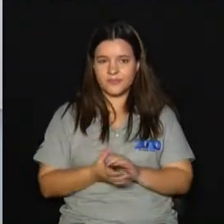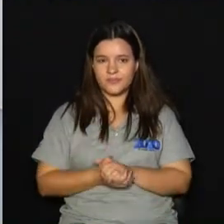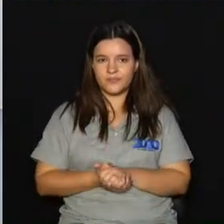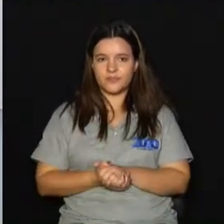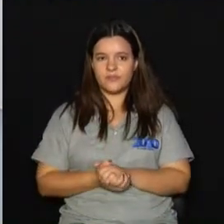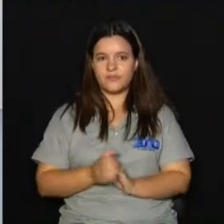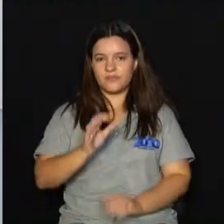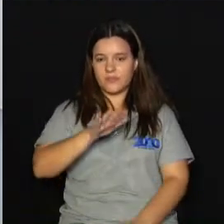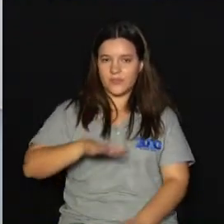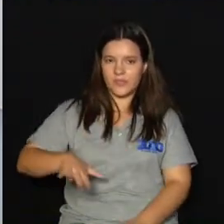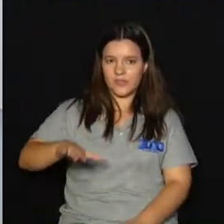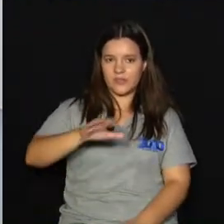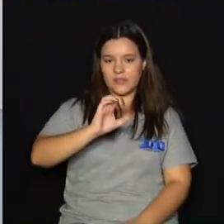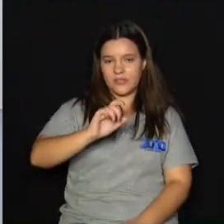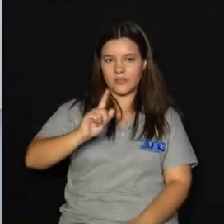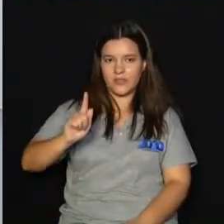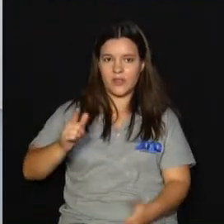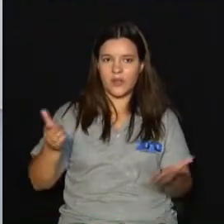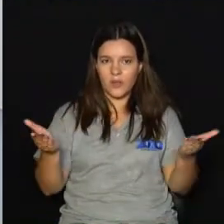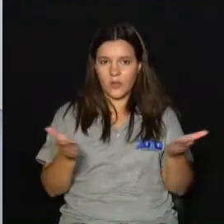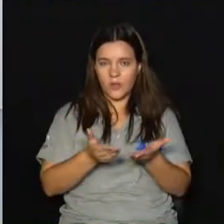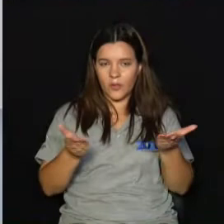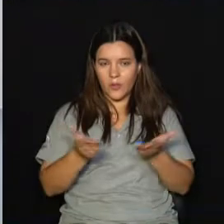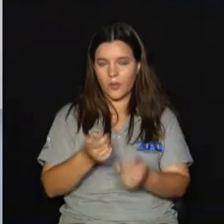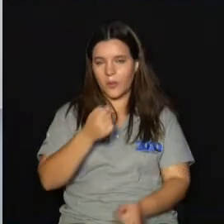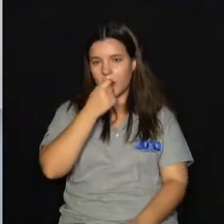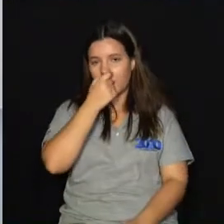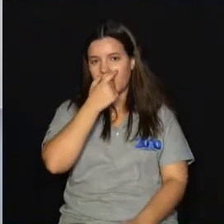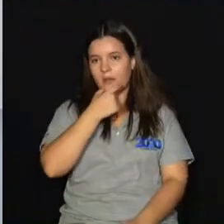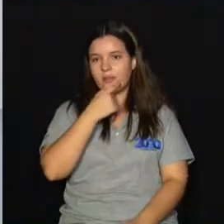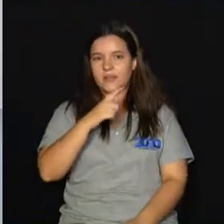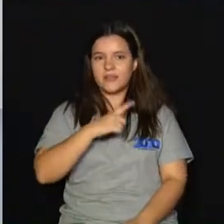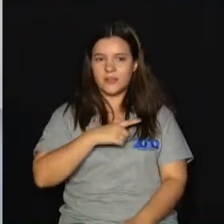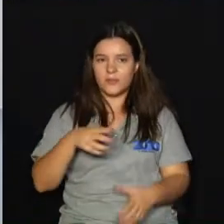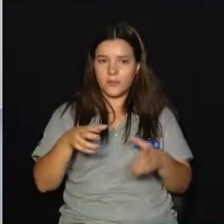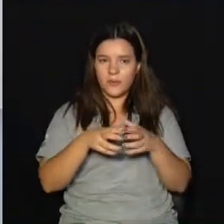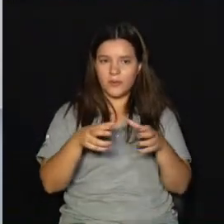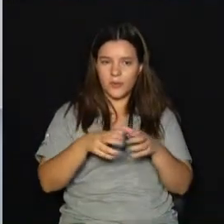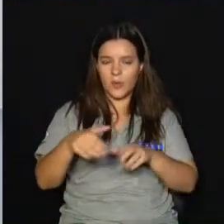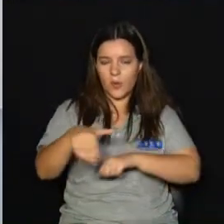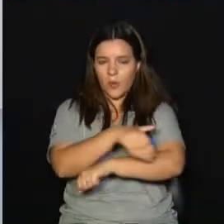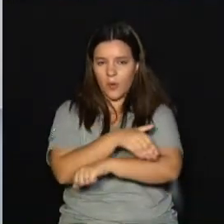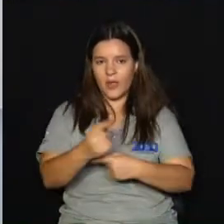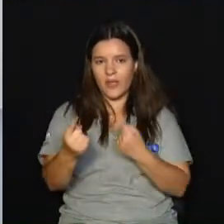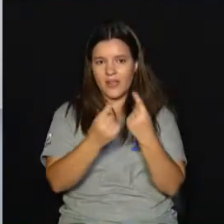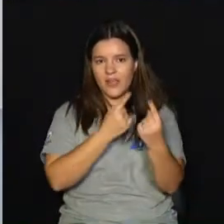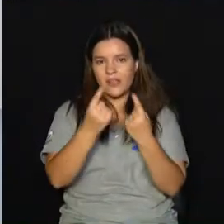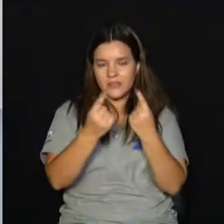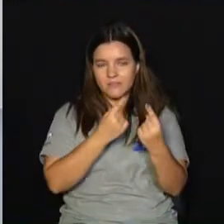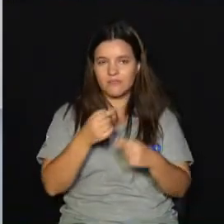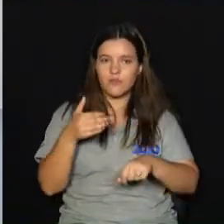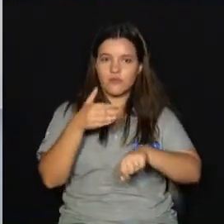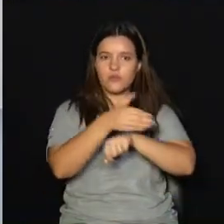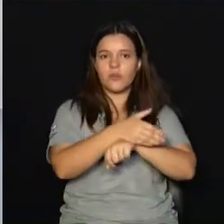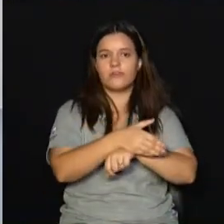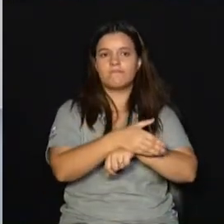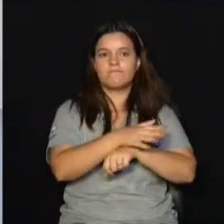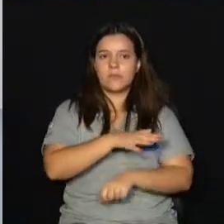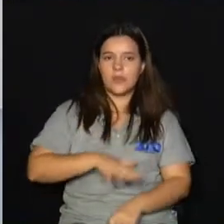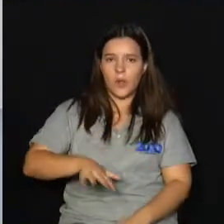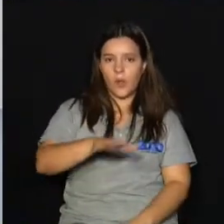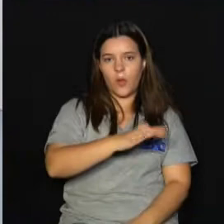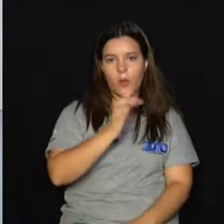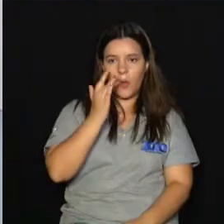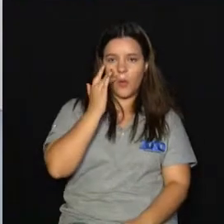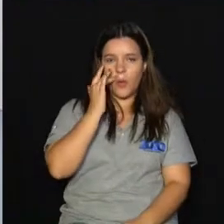Campo Grande, o repórter Rubens Morelli, com a sua equipe, pegou rua, avenida, rodovia e foi ao distrito do Ouro